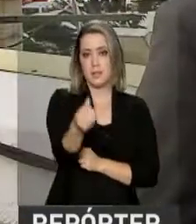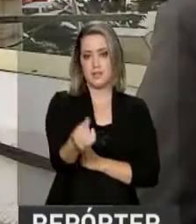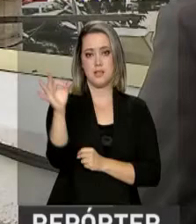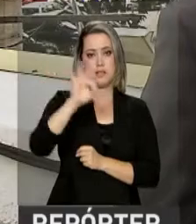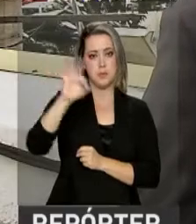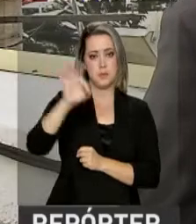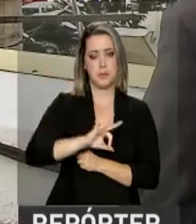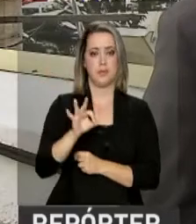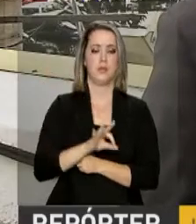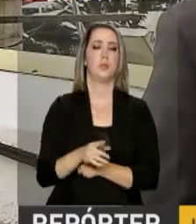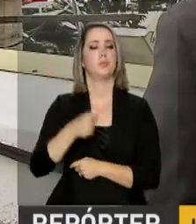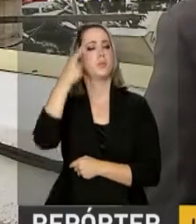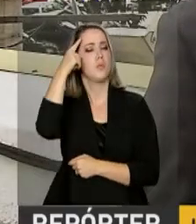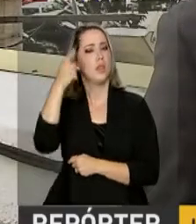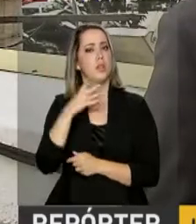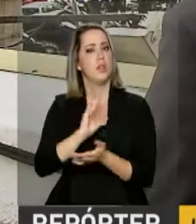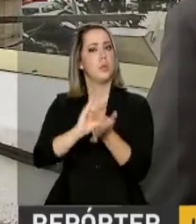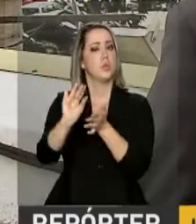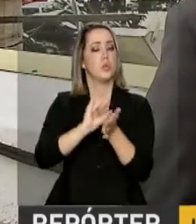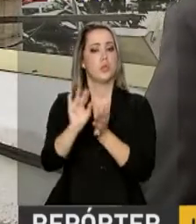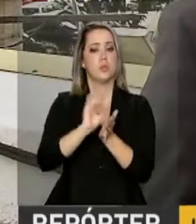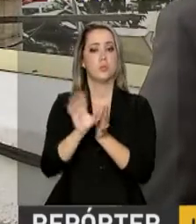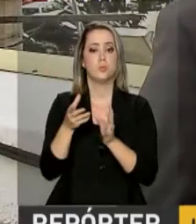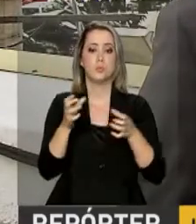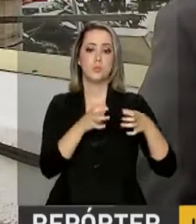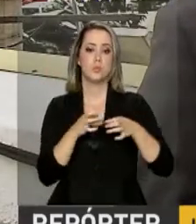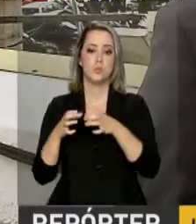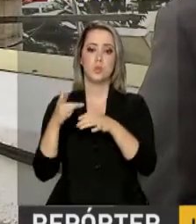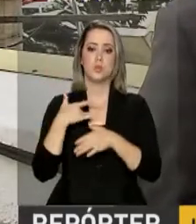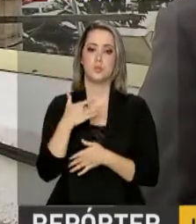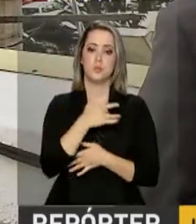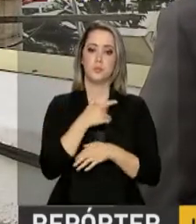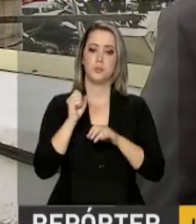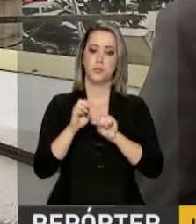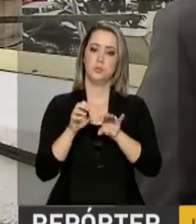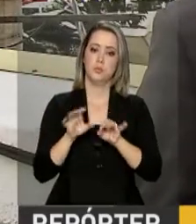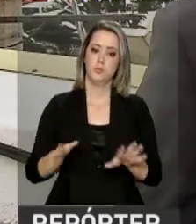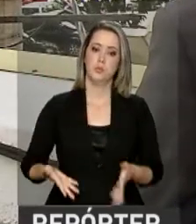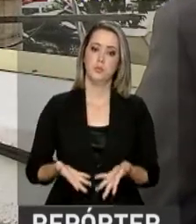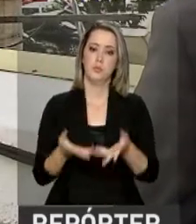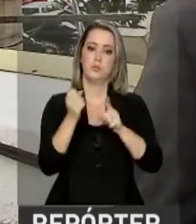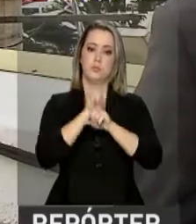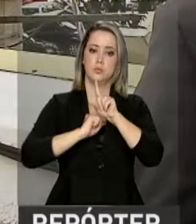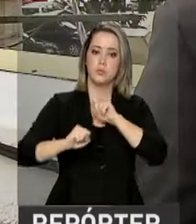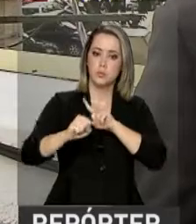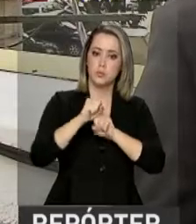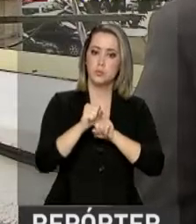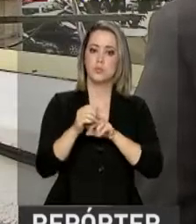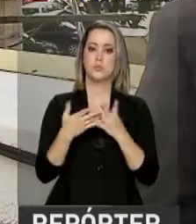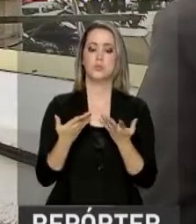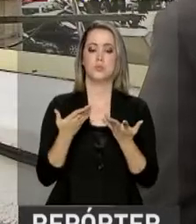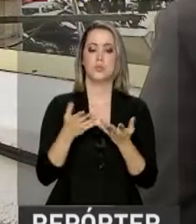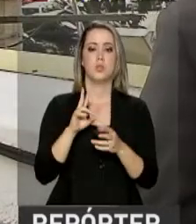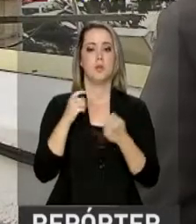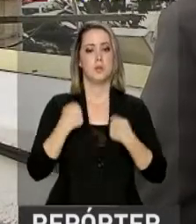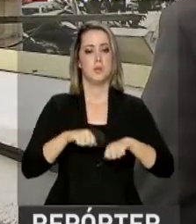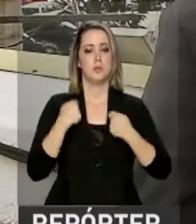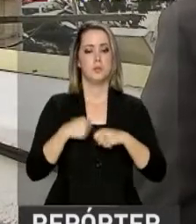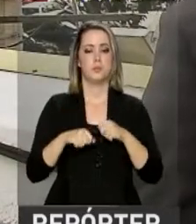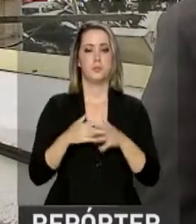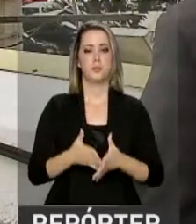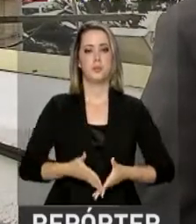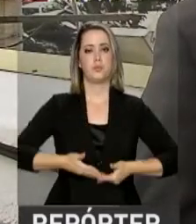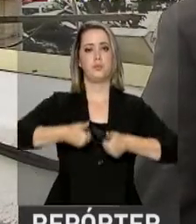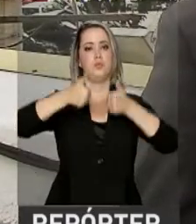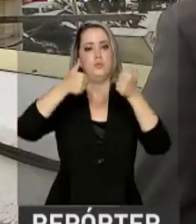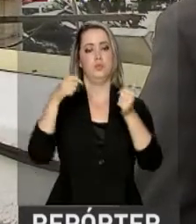de direcionar mais recursos públicos para áreas como saúde, educação e promoção social, mas com a necessidade de melhorar e